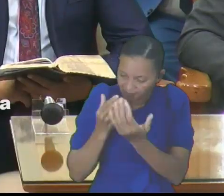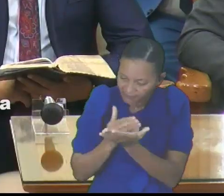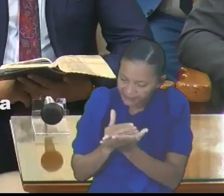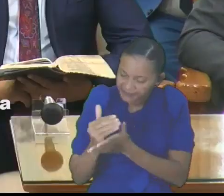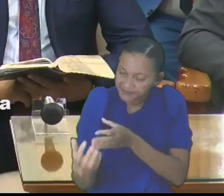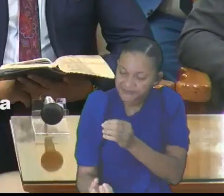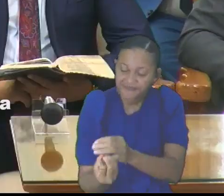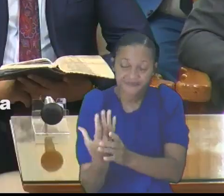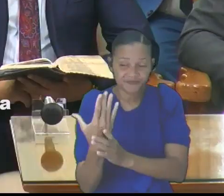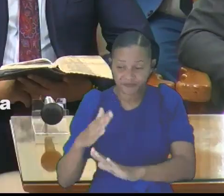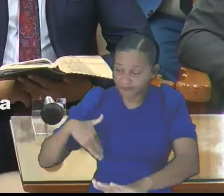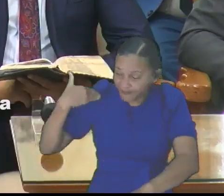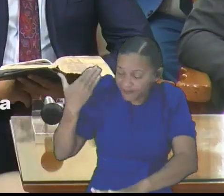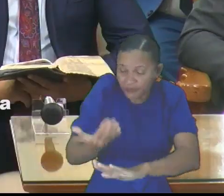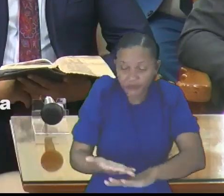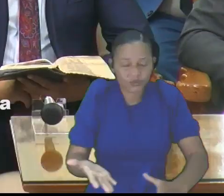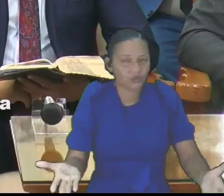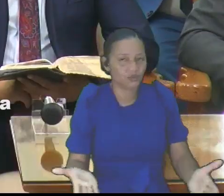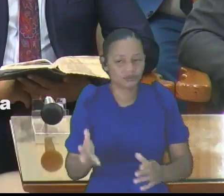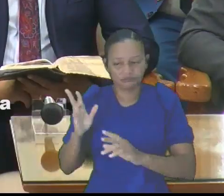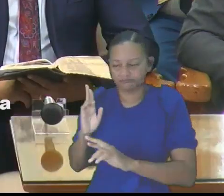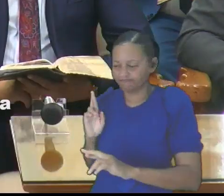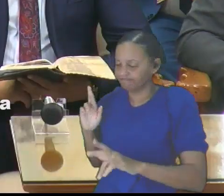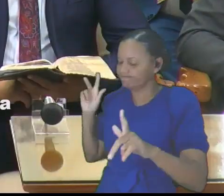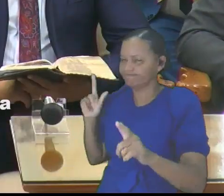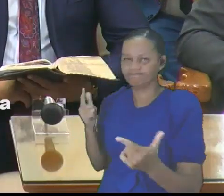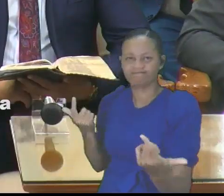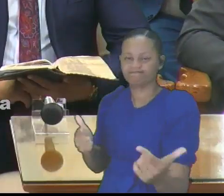hoje também. Não há diferença.